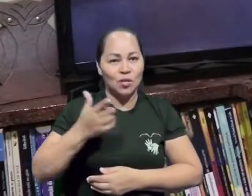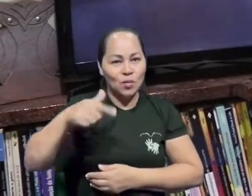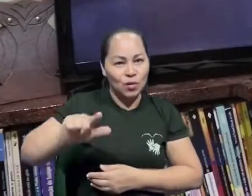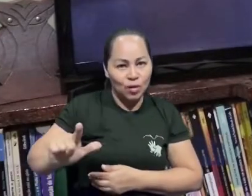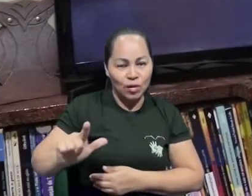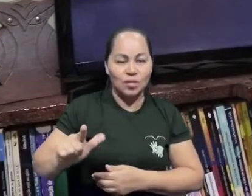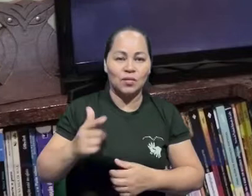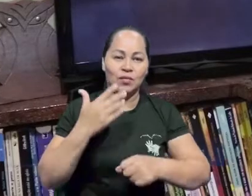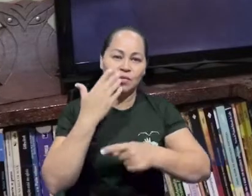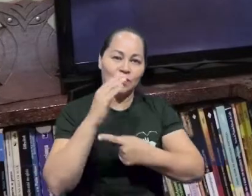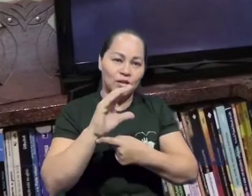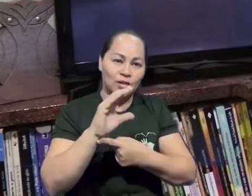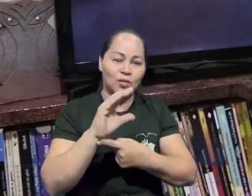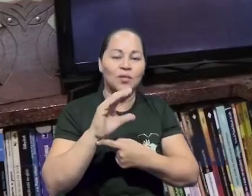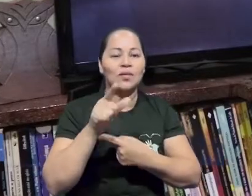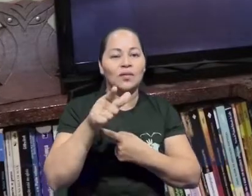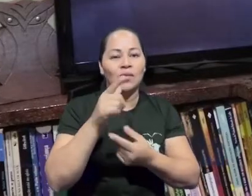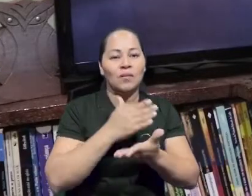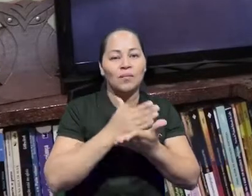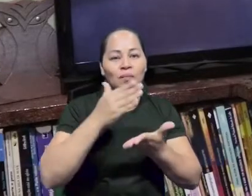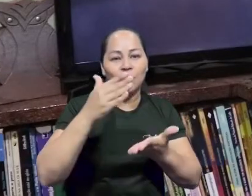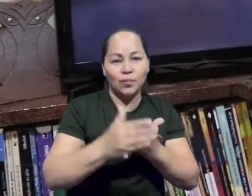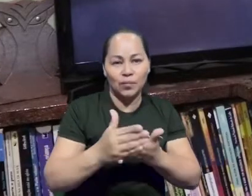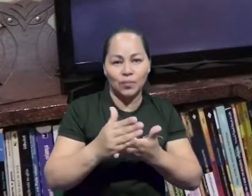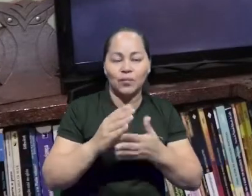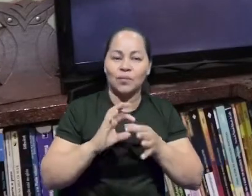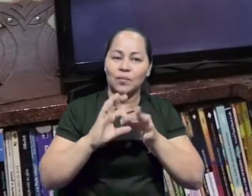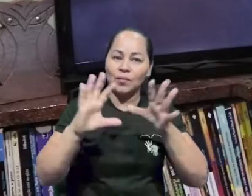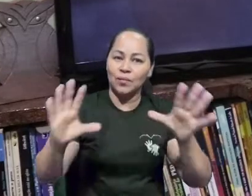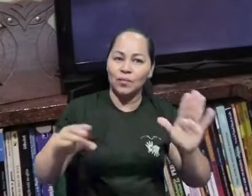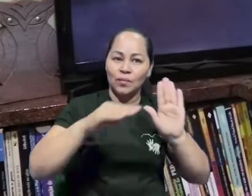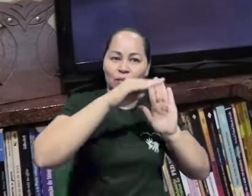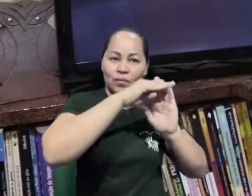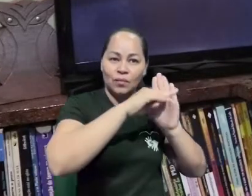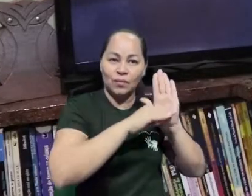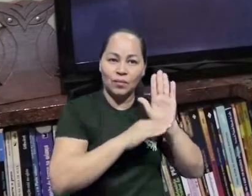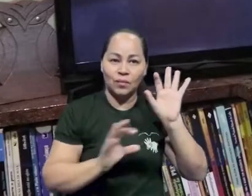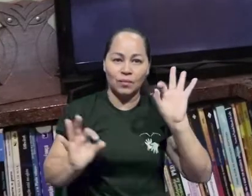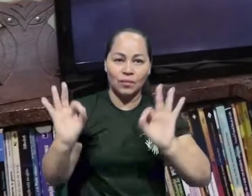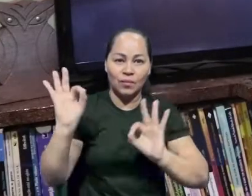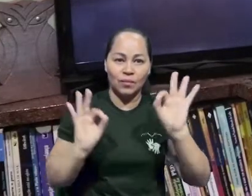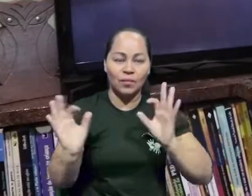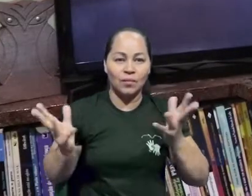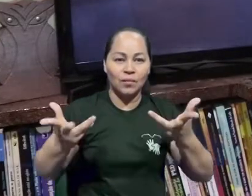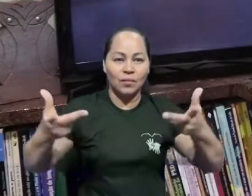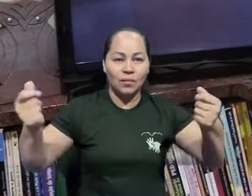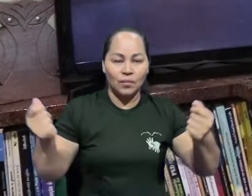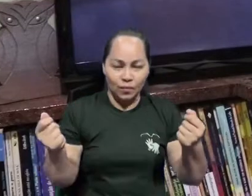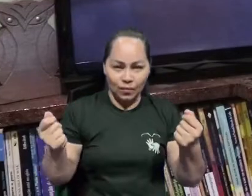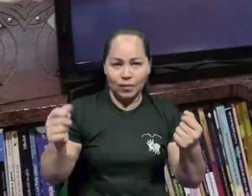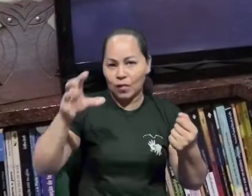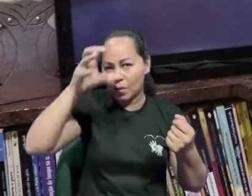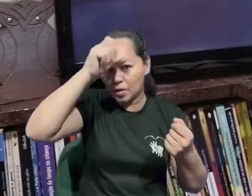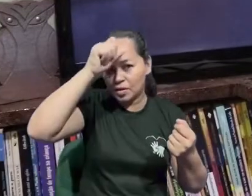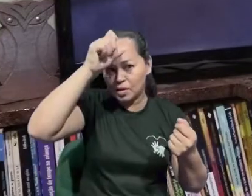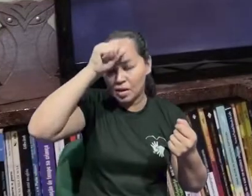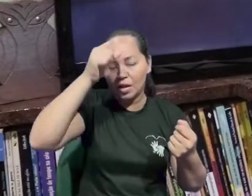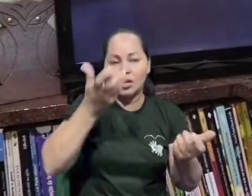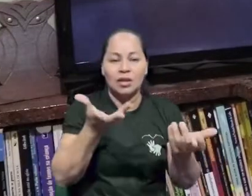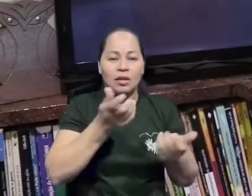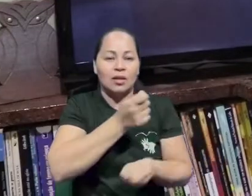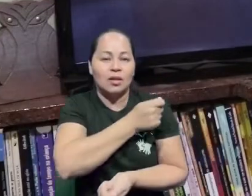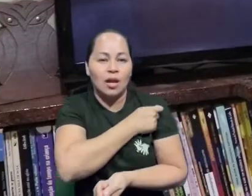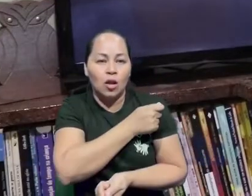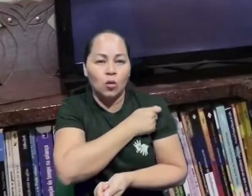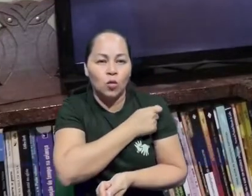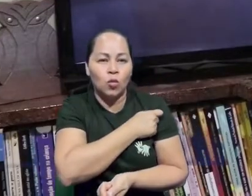próximo vídeo, parte 3 da avaliação inicial, eu deixo para vocês um planejamento aí das habilidades acadêmicas, como que eu